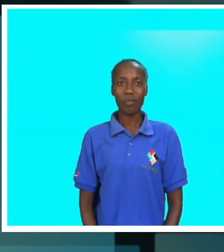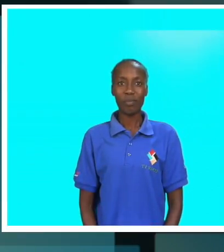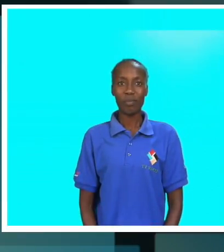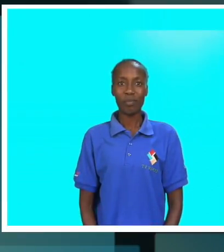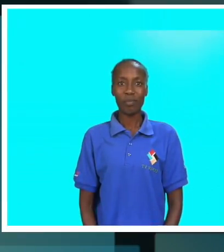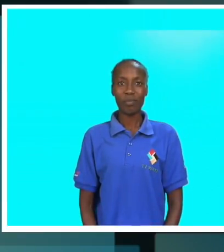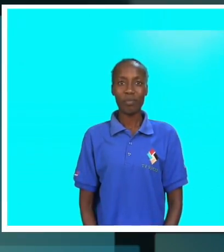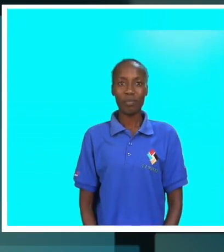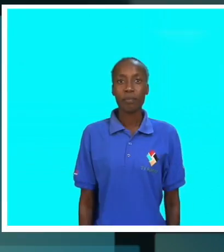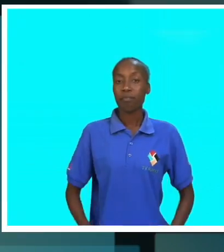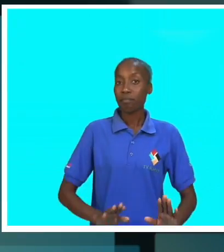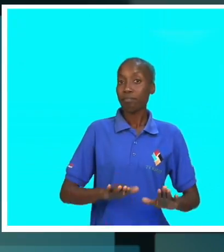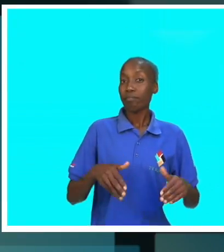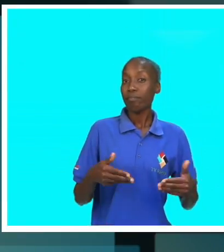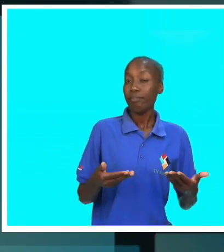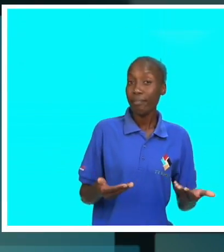útero e agradável.